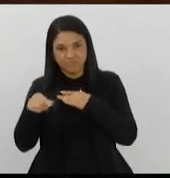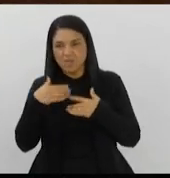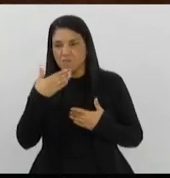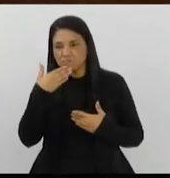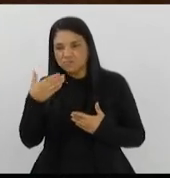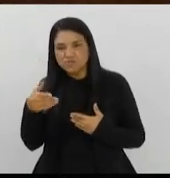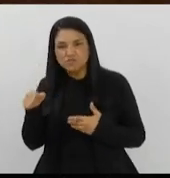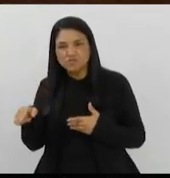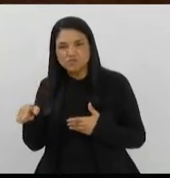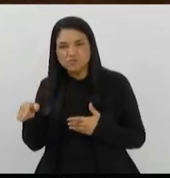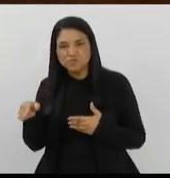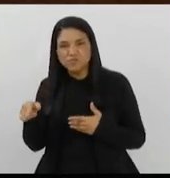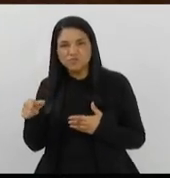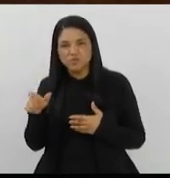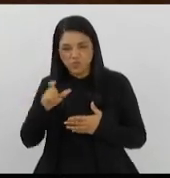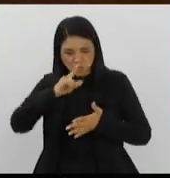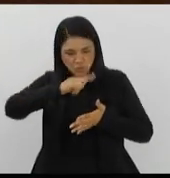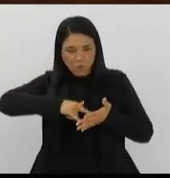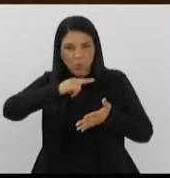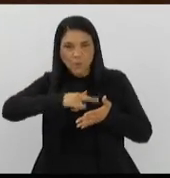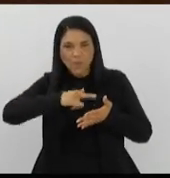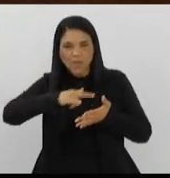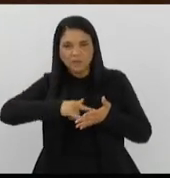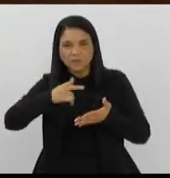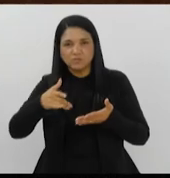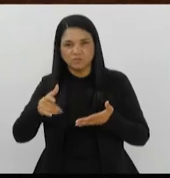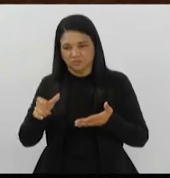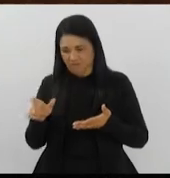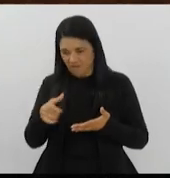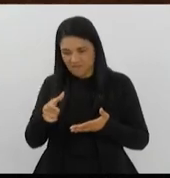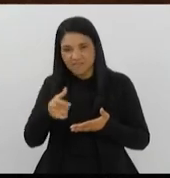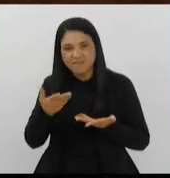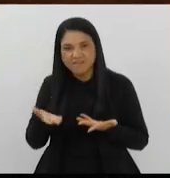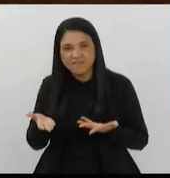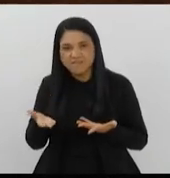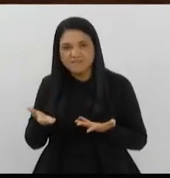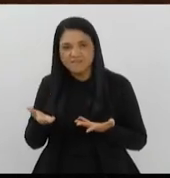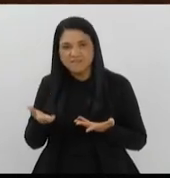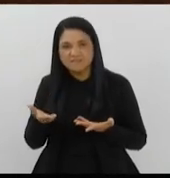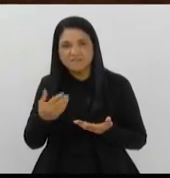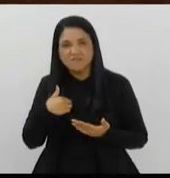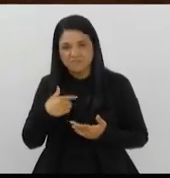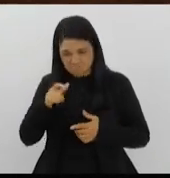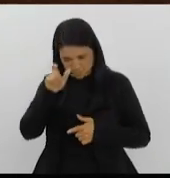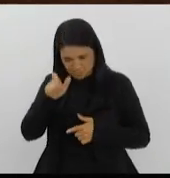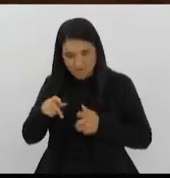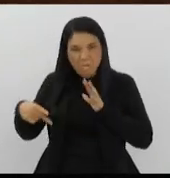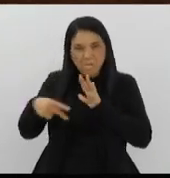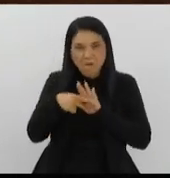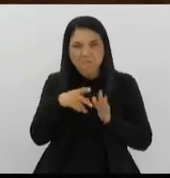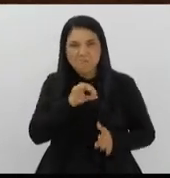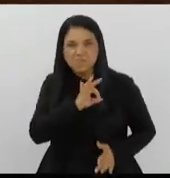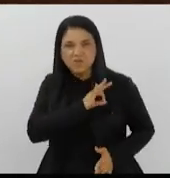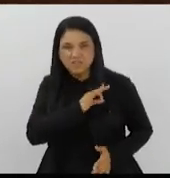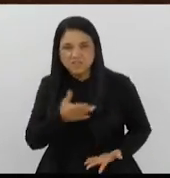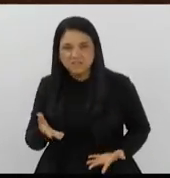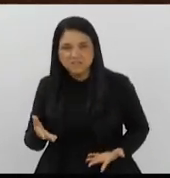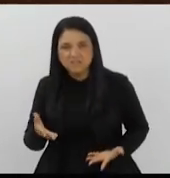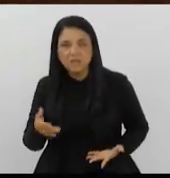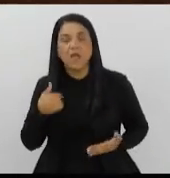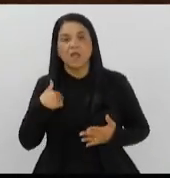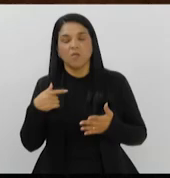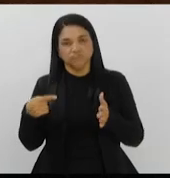de Deus, porra. É um escárnio, isso é uma vergonha. Eu trouxe a denúncia, encaminhei ao Ministério Público, mas o